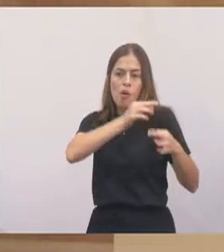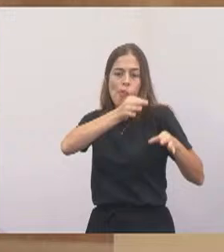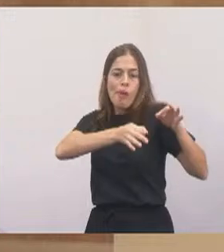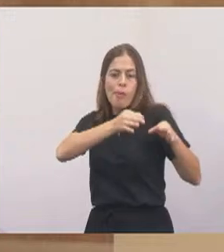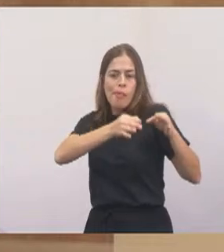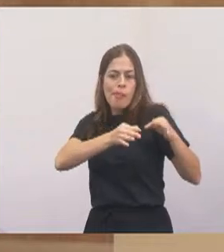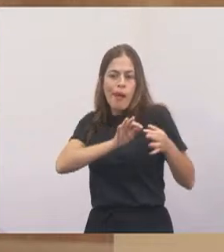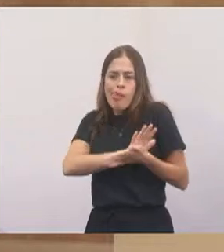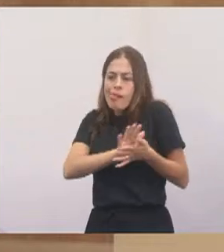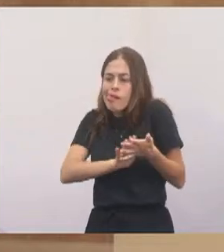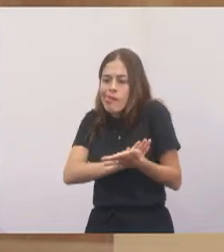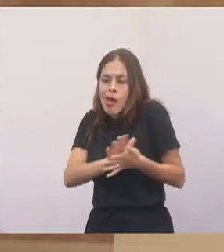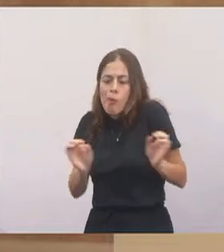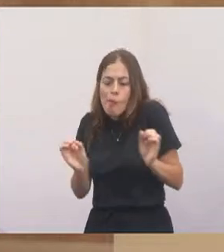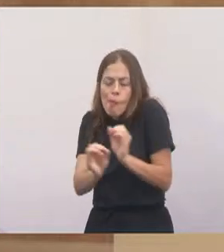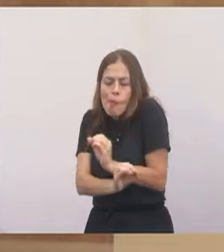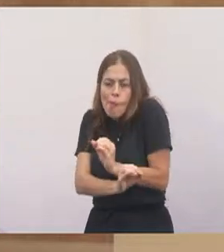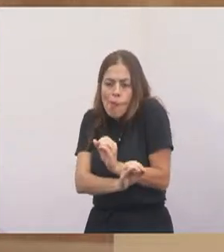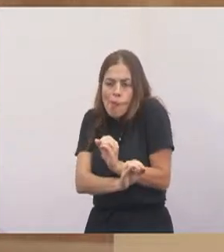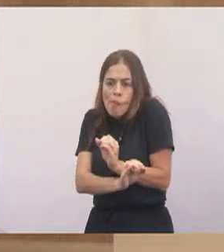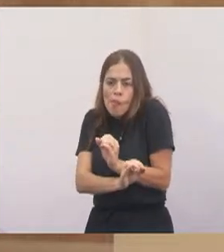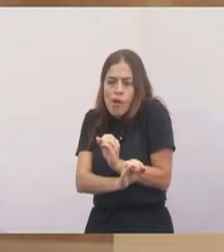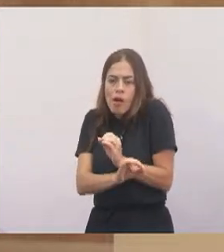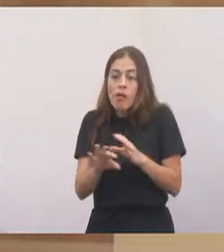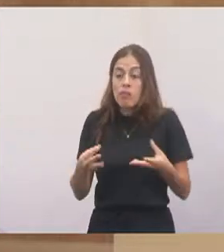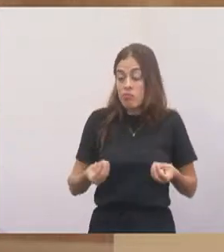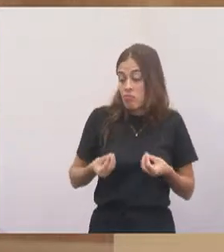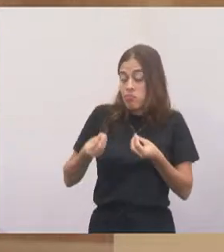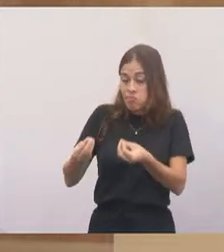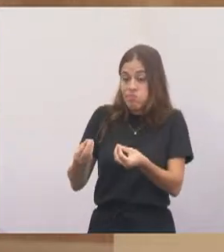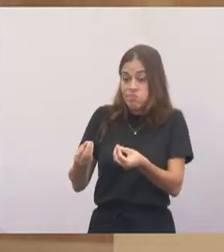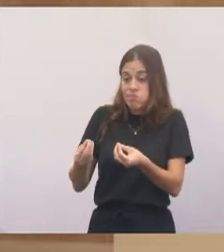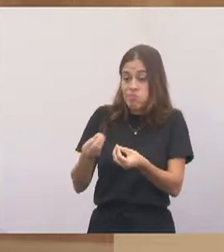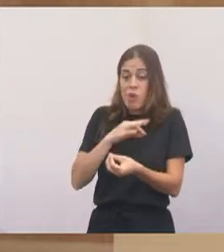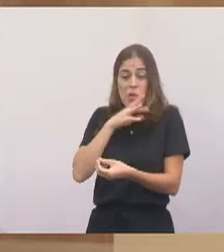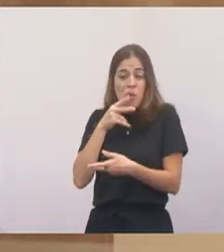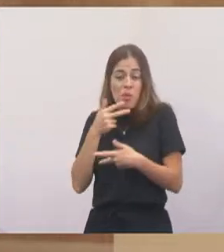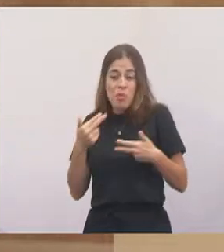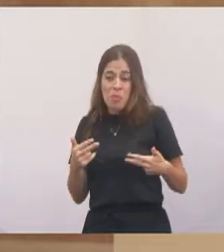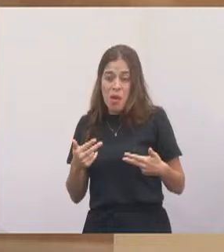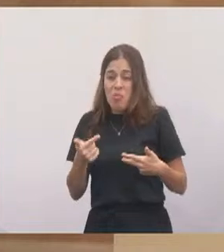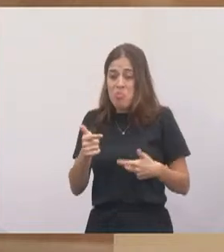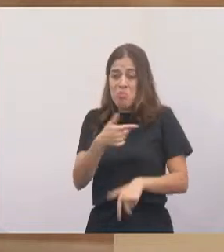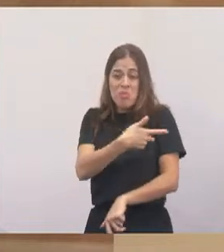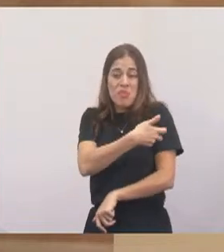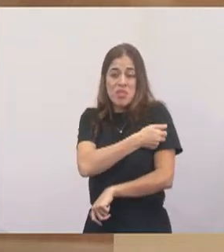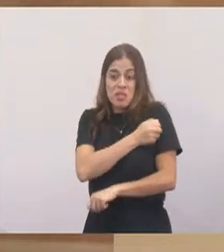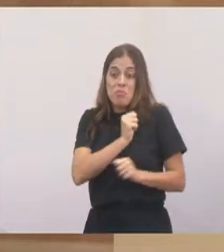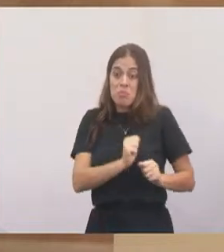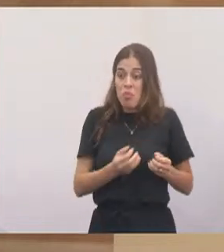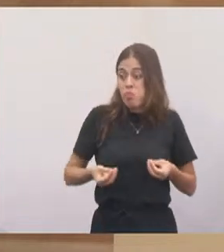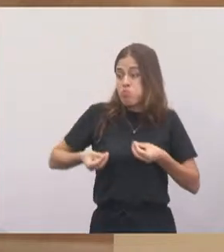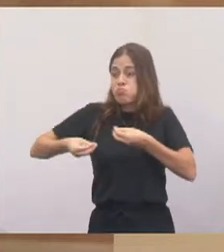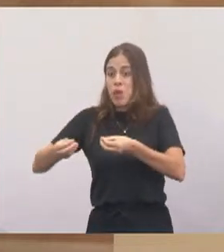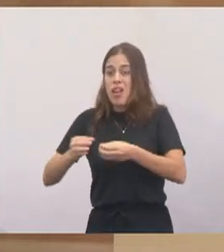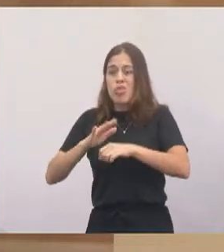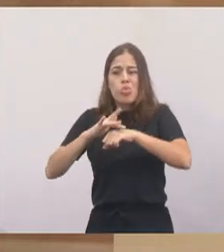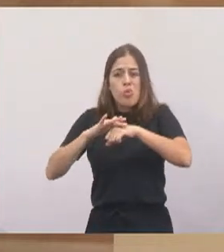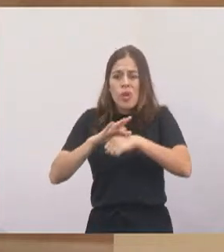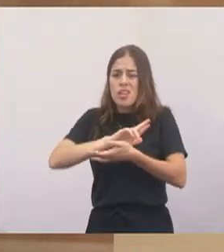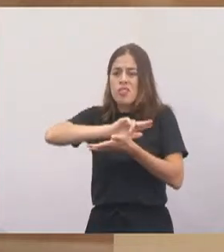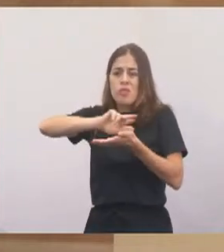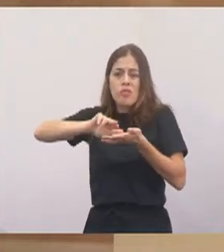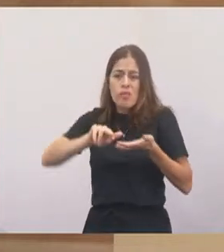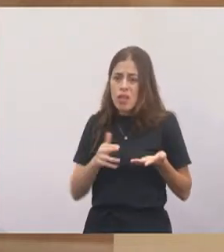jurídica nenhuma. E aí dão um animal sem vacinar, que pode transmitir zoonoses,